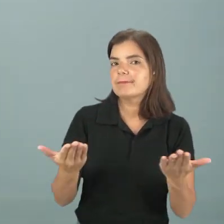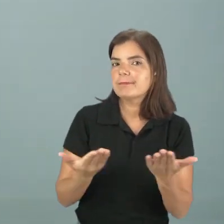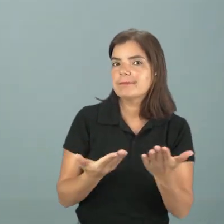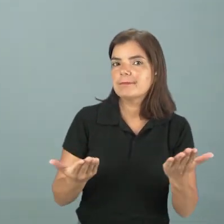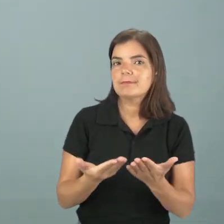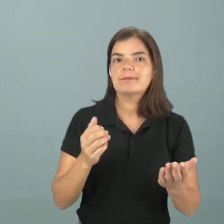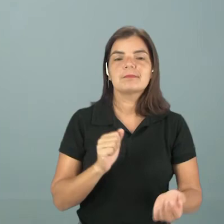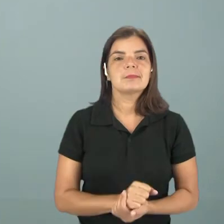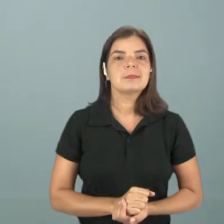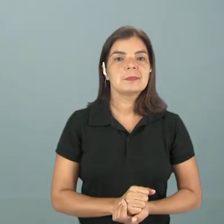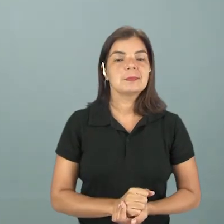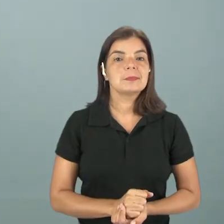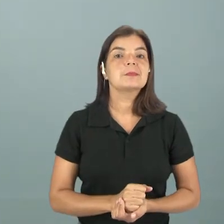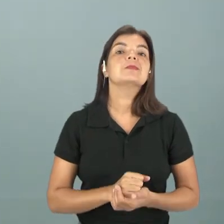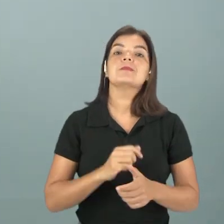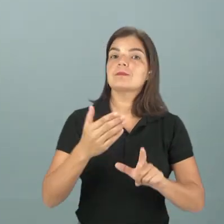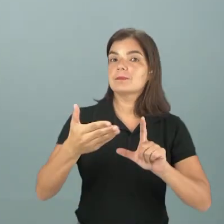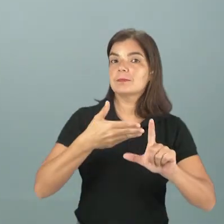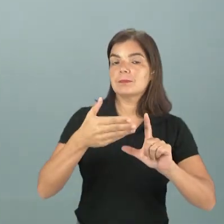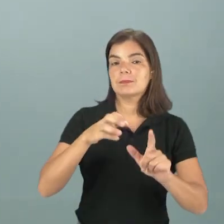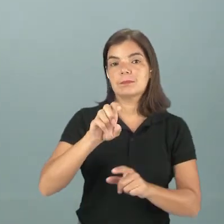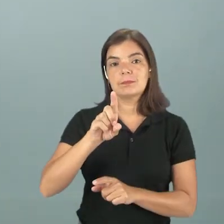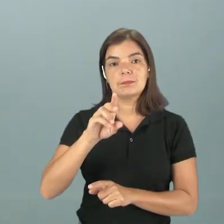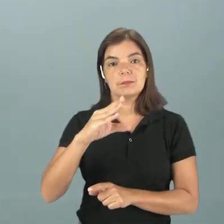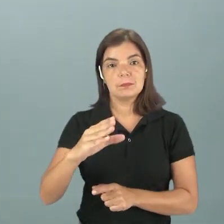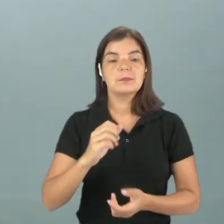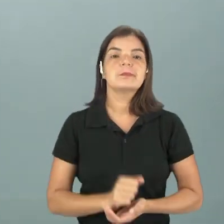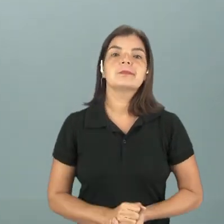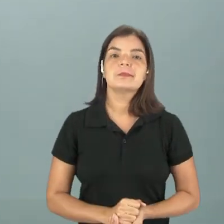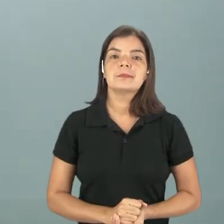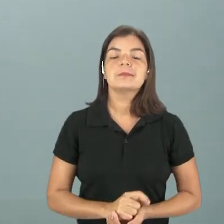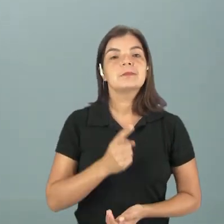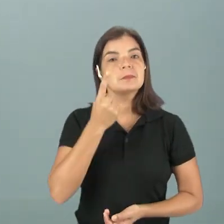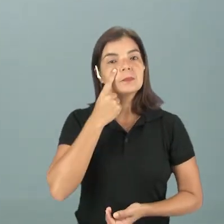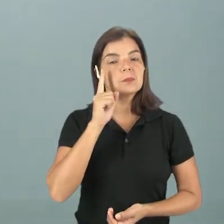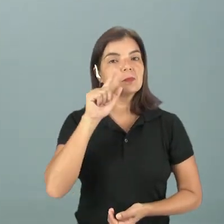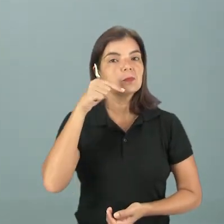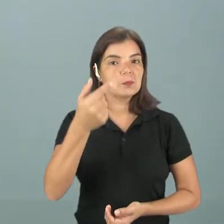de hoje. Para mais aulas é só acessar a plataforma Eduque.